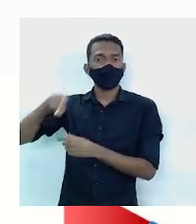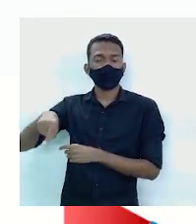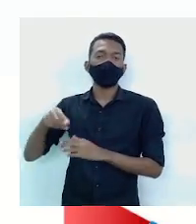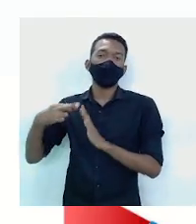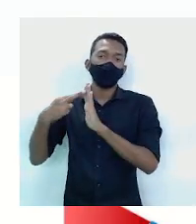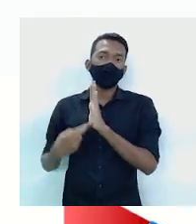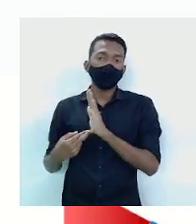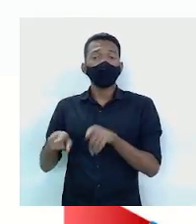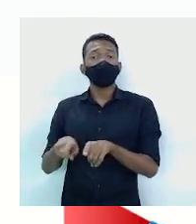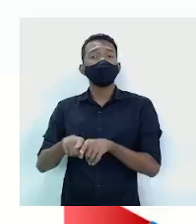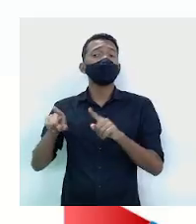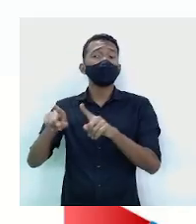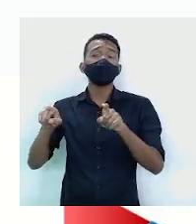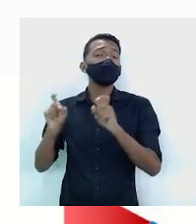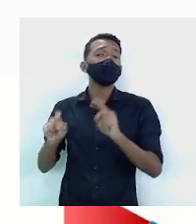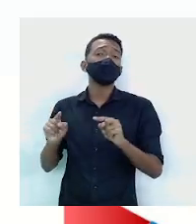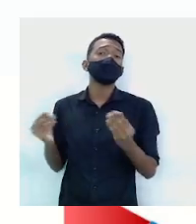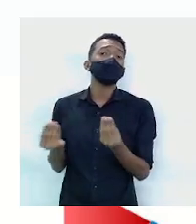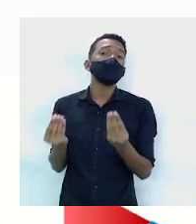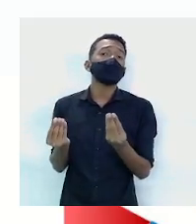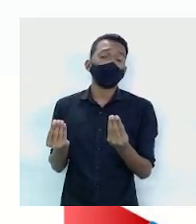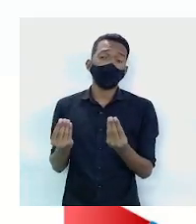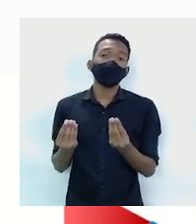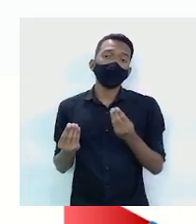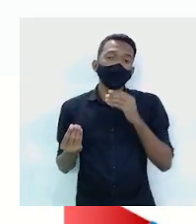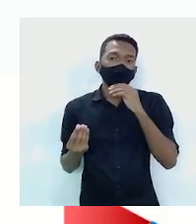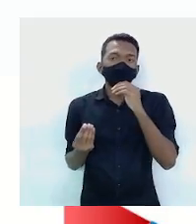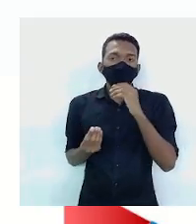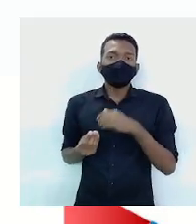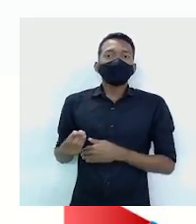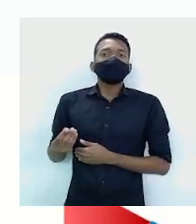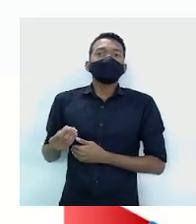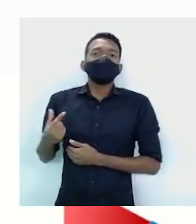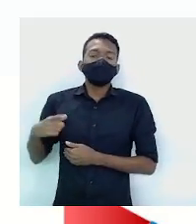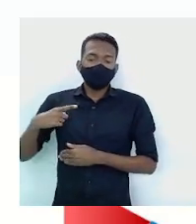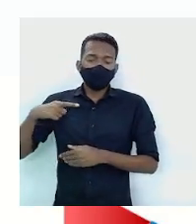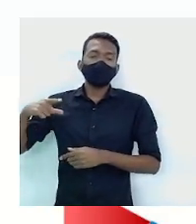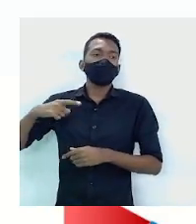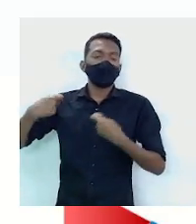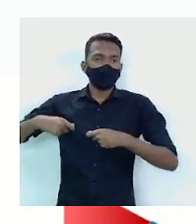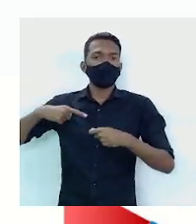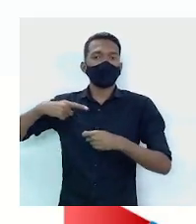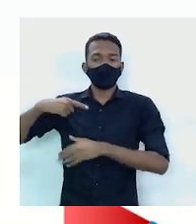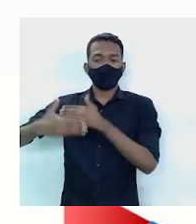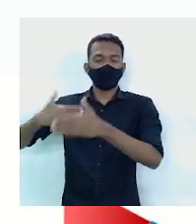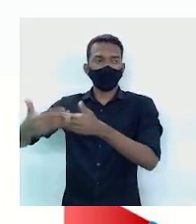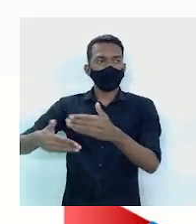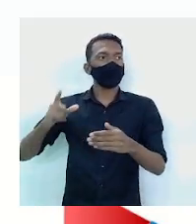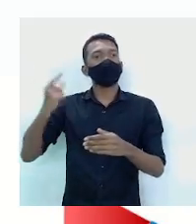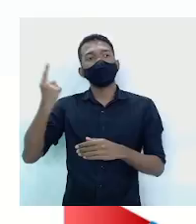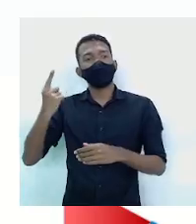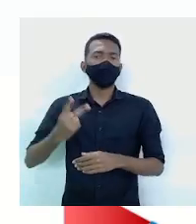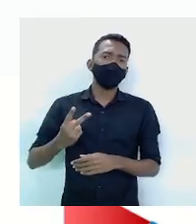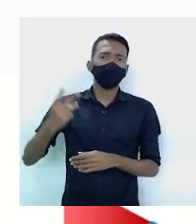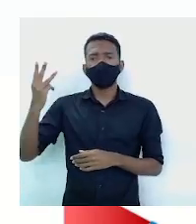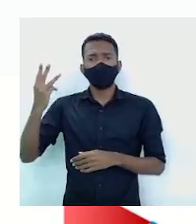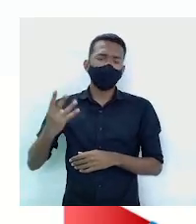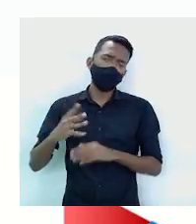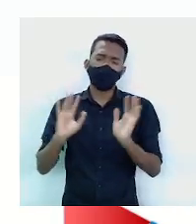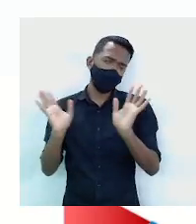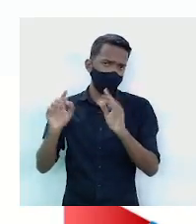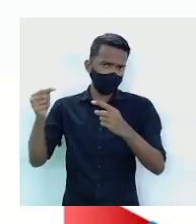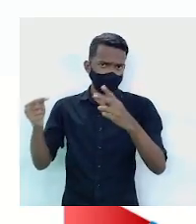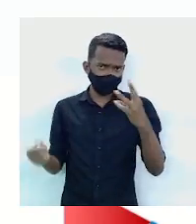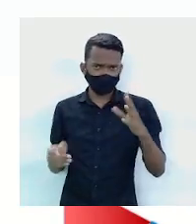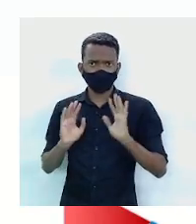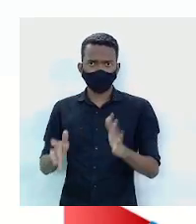que serve o roteiro. Então tudo tem que ter um andamento, né? Um passo a passo, o que vem primeiro, o que vem depois e assim por